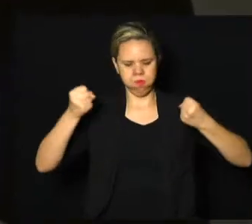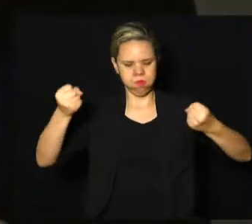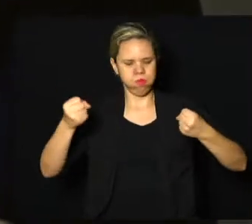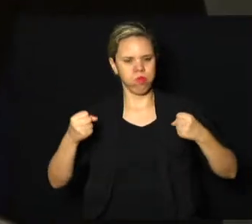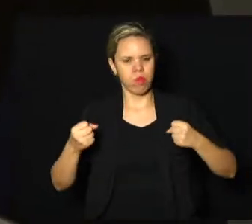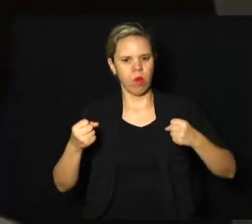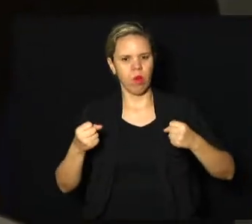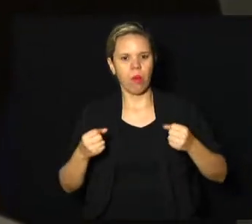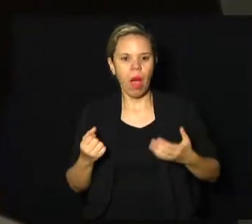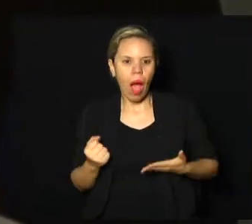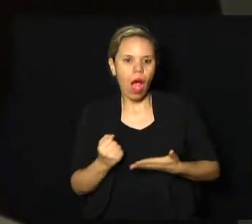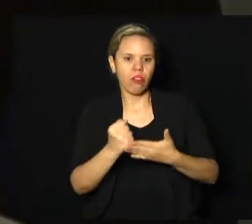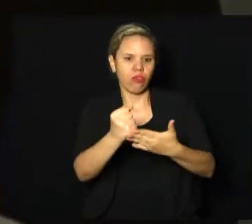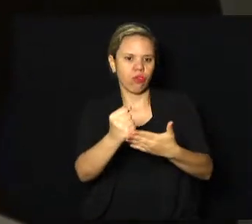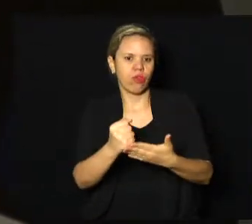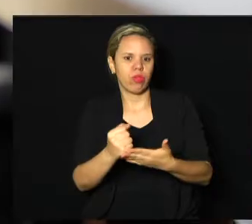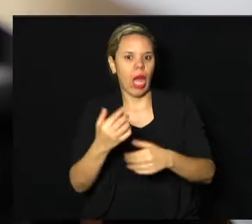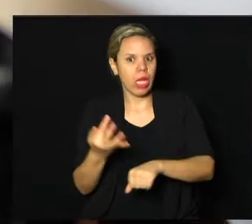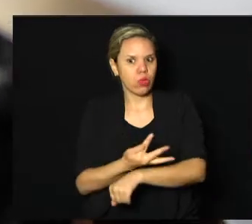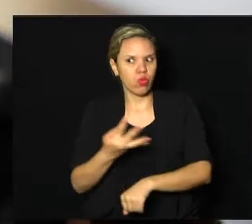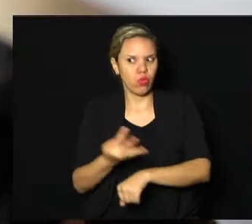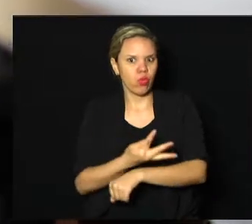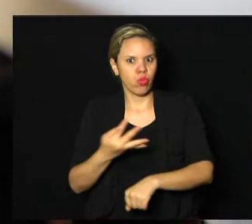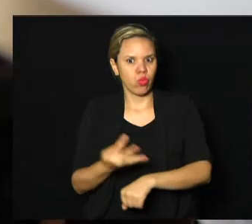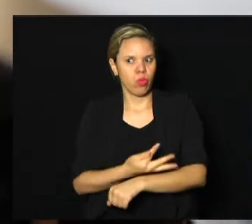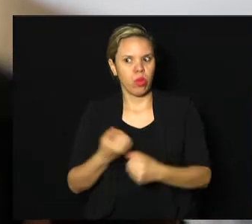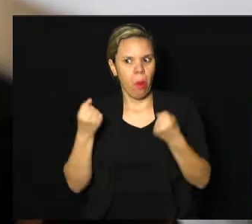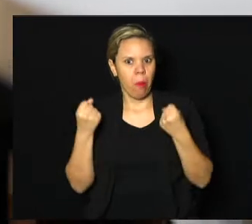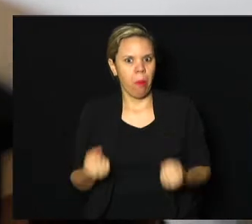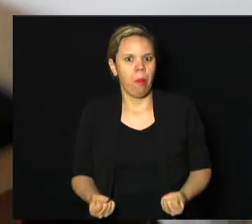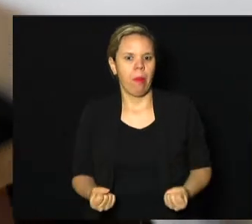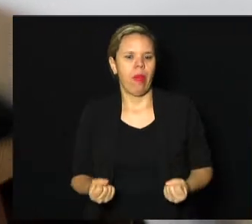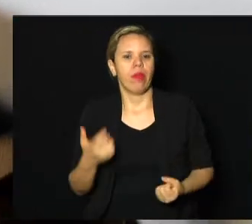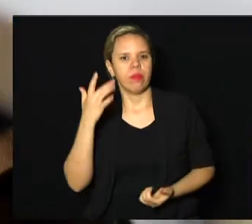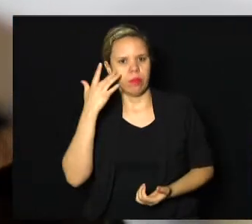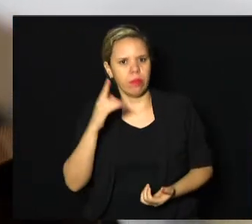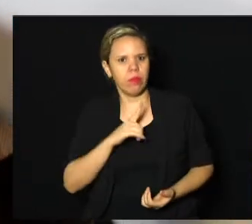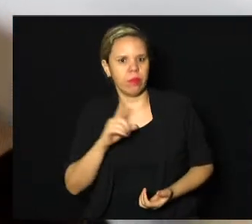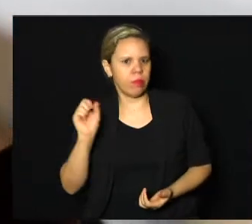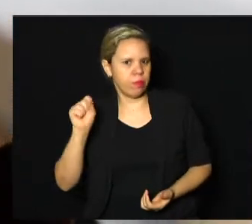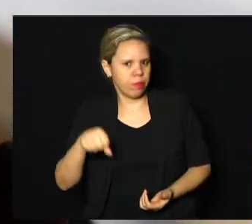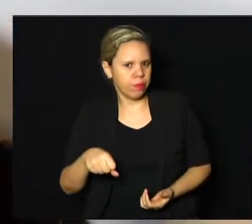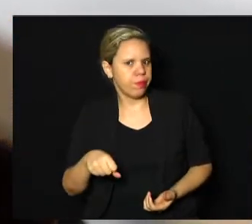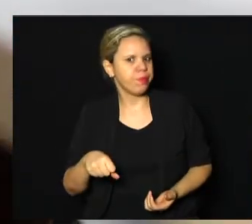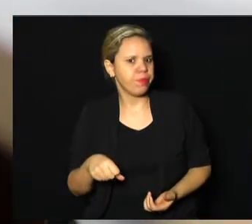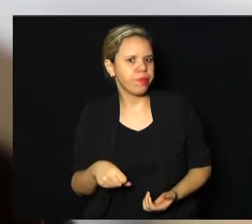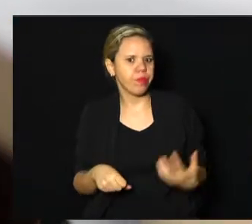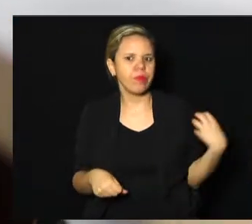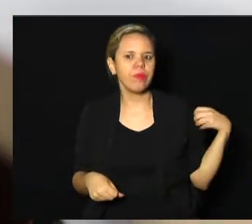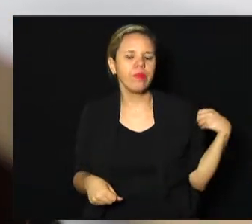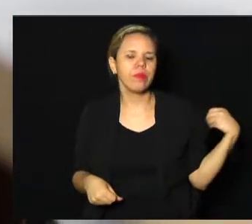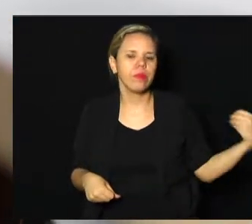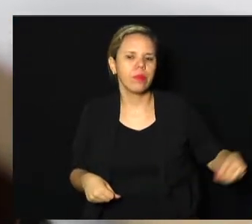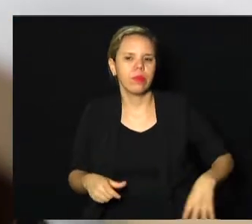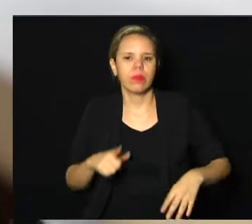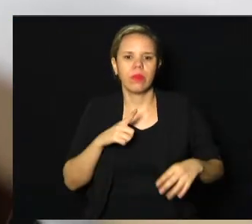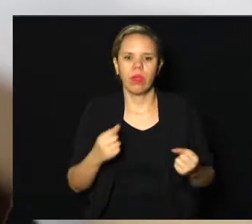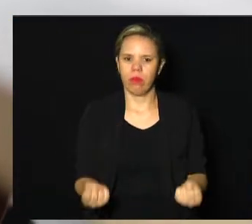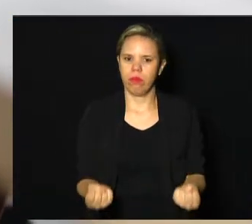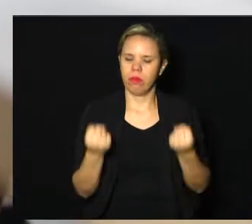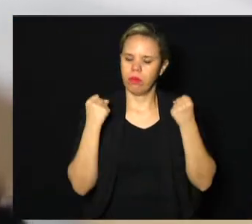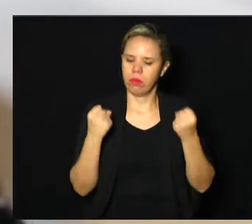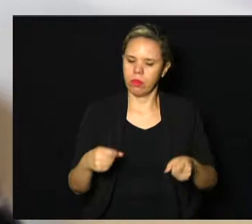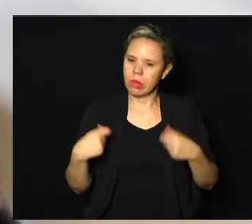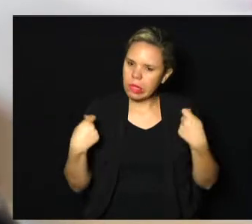contexto da gravidade. Então, assim, eu acho que existe sim uma questão de ergonomia, onde a